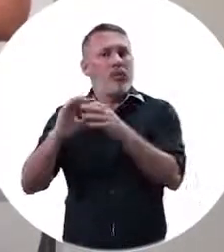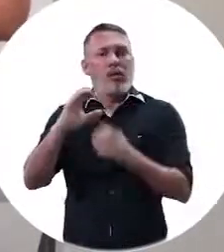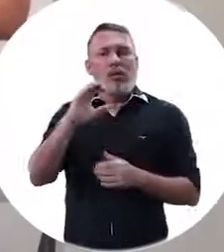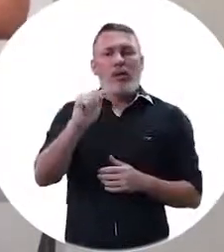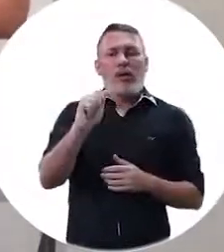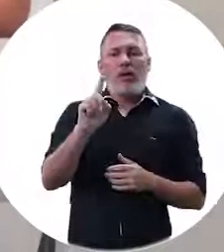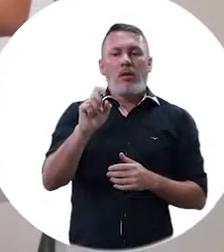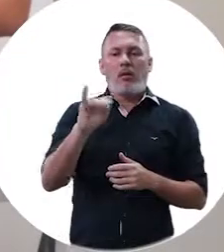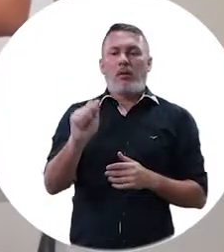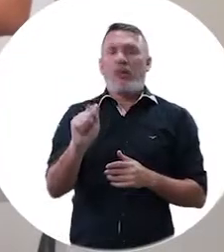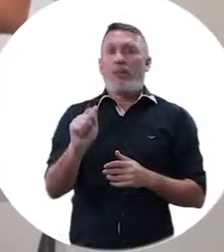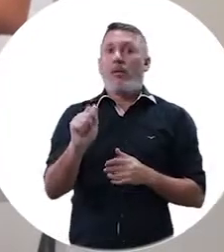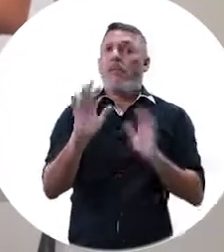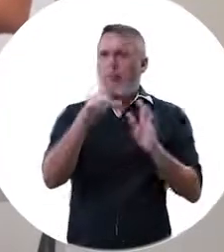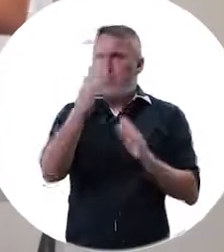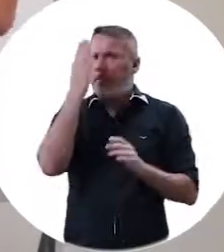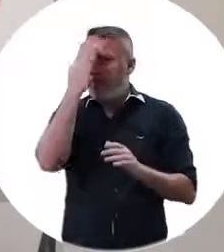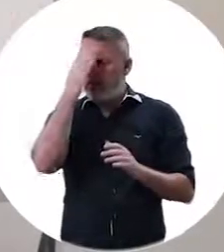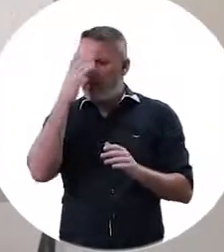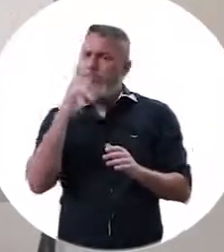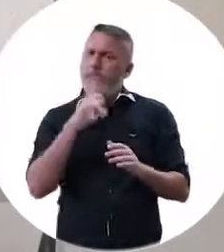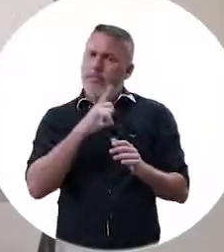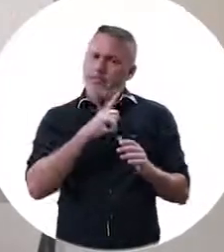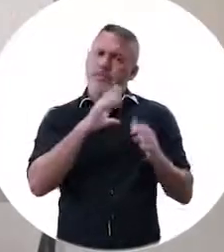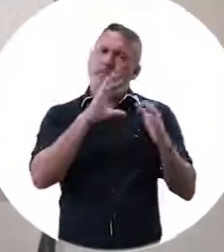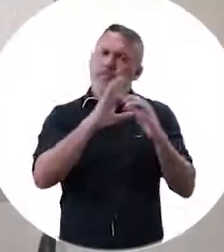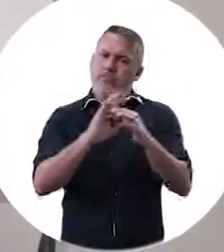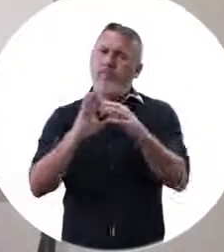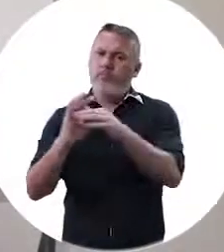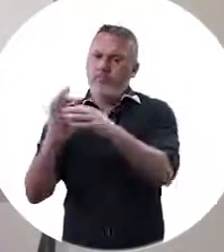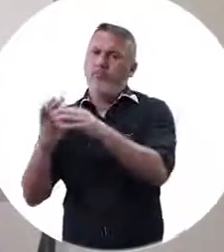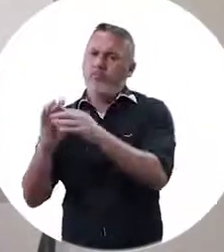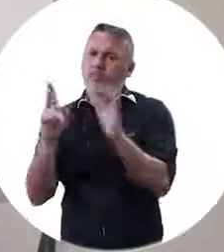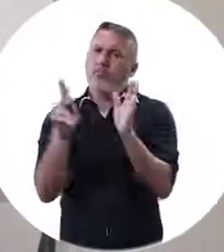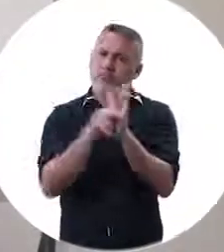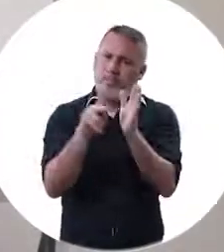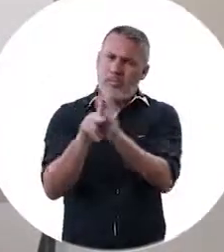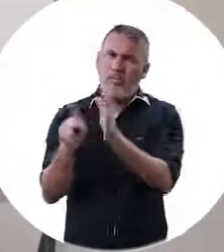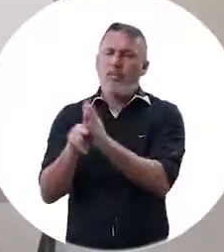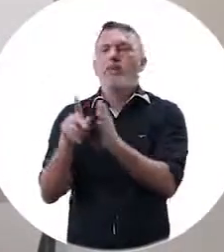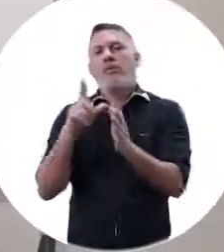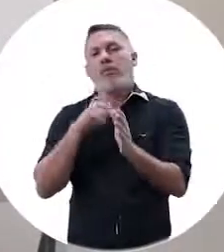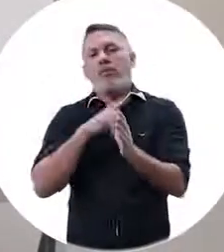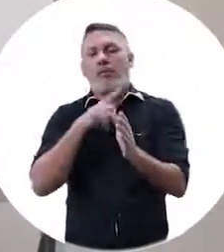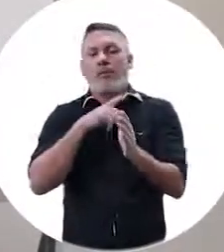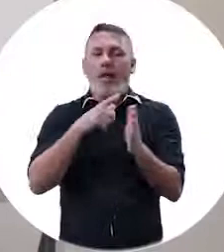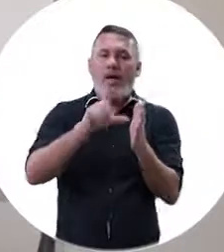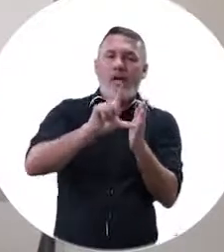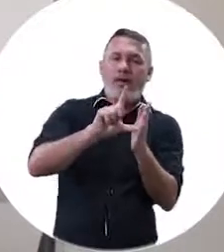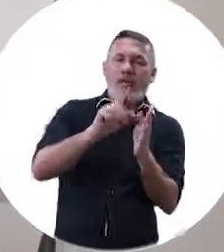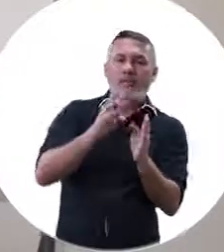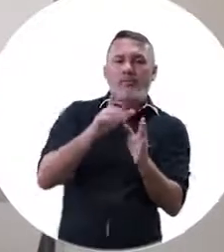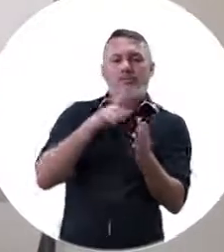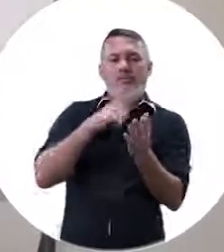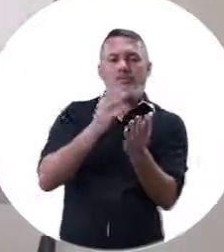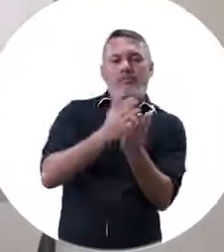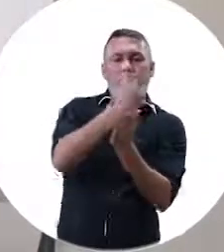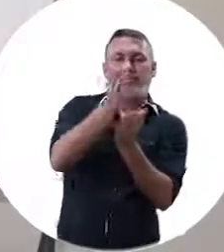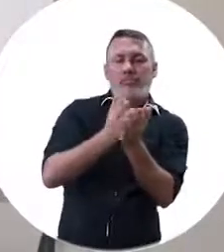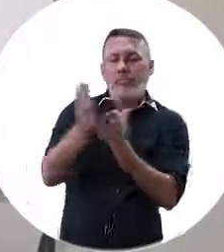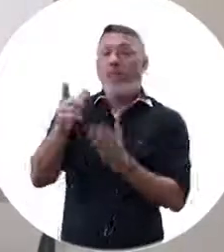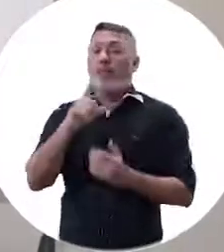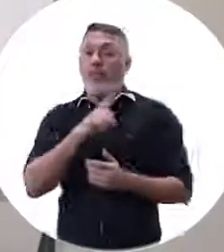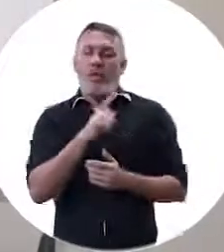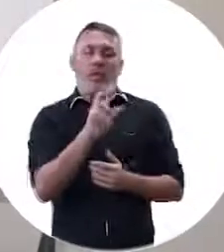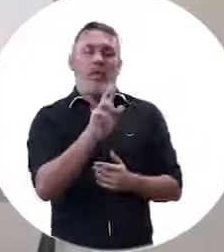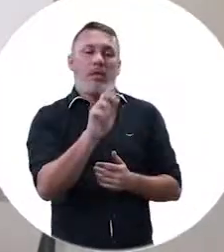principal, certo? Só que a gente sabe que as cadeias carbônicas existe a parte que é a cadeia principal e existem os radicais e as